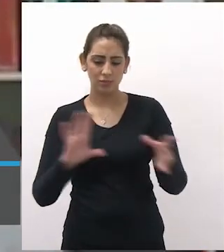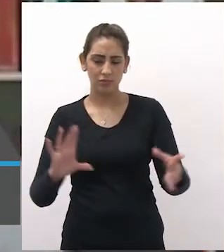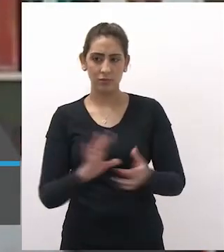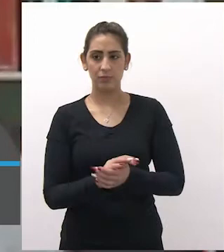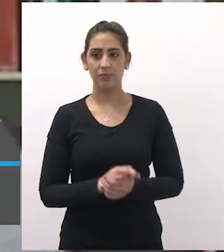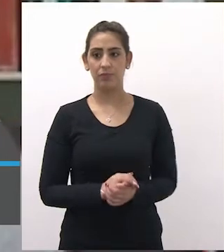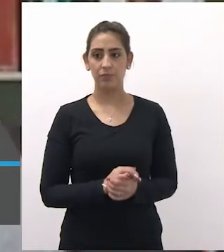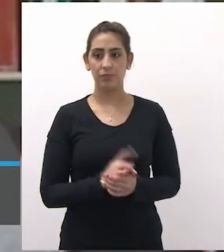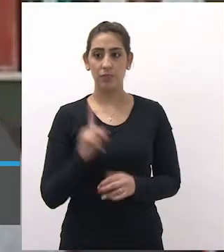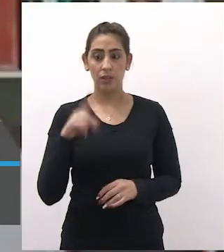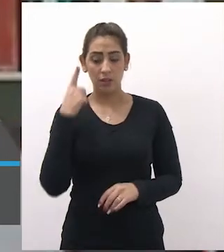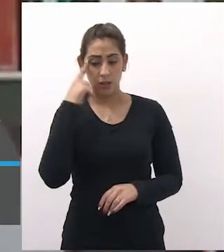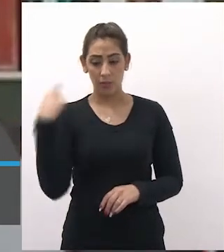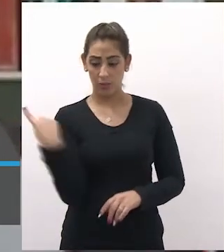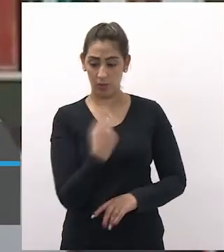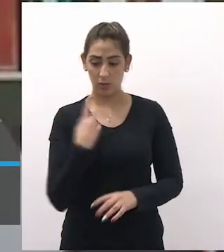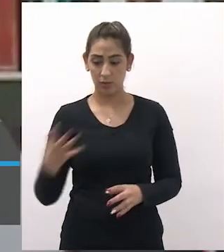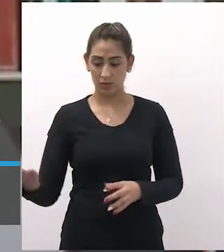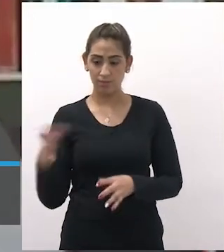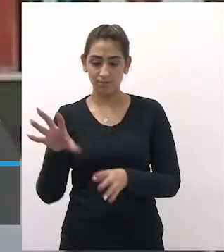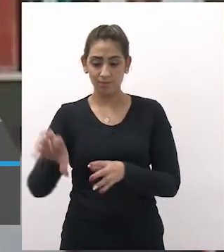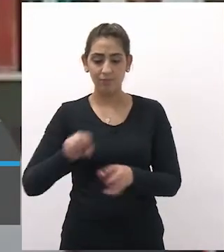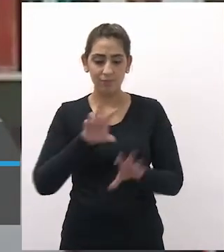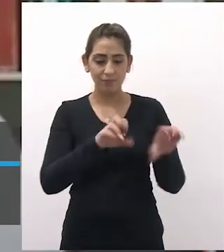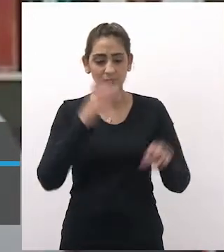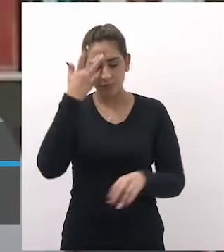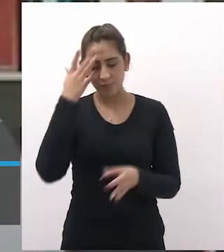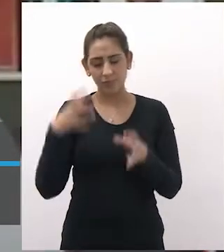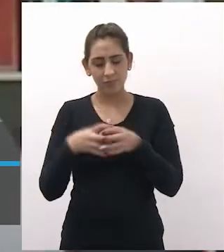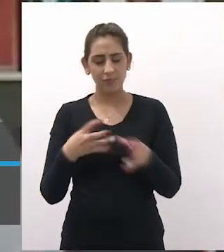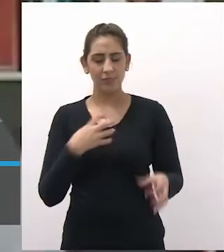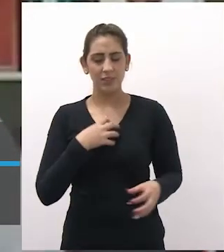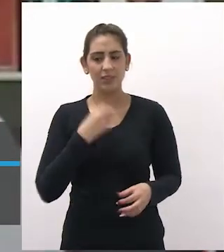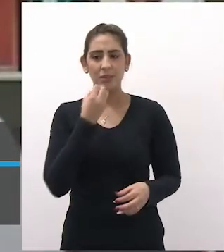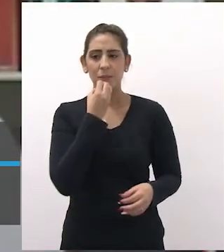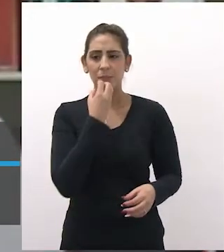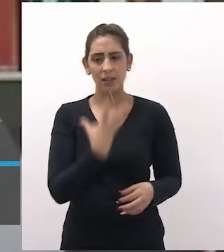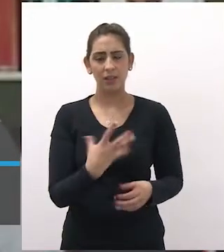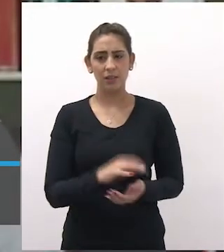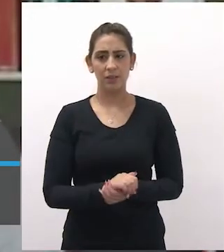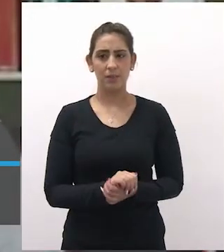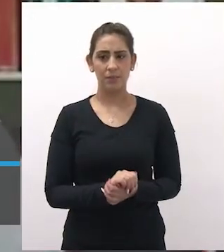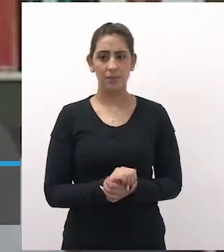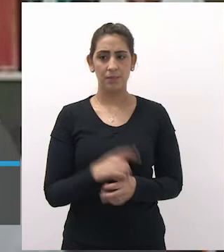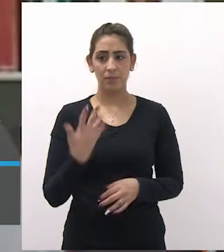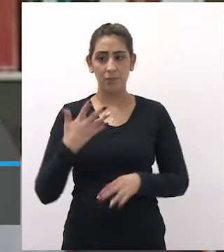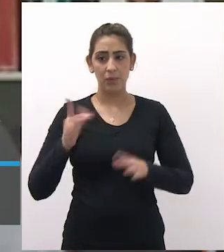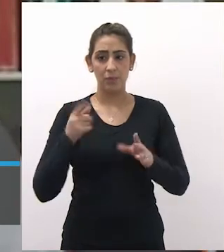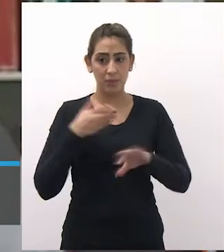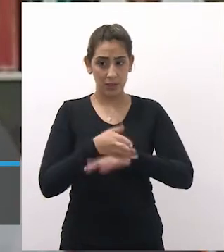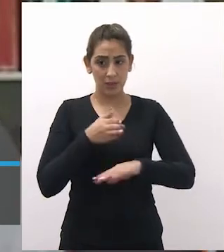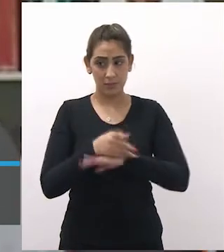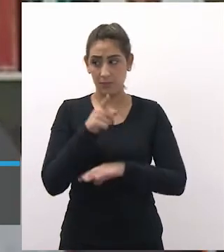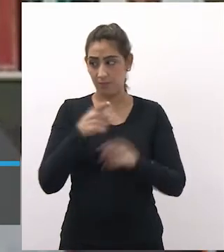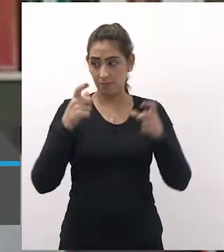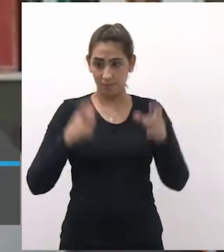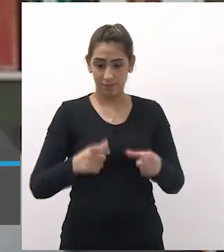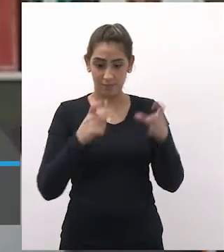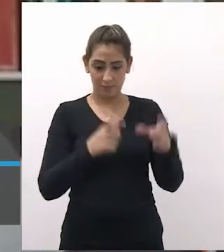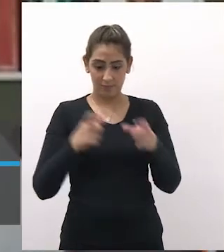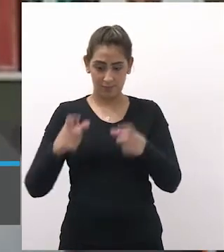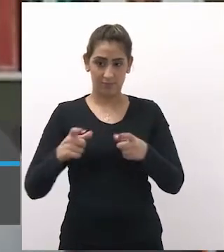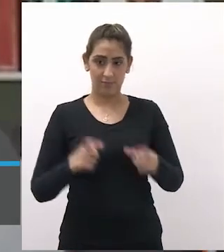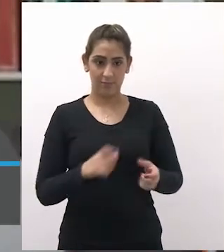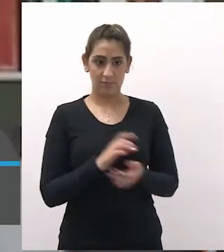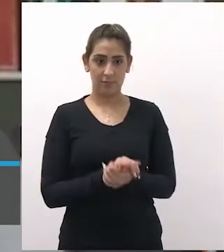nossa é realmente acolher, fazer com que essas pessoas realmente se sintam contempladas quando participam desses eventos, tá?